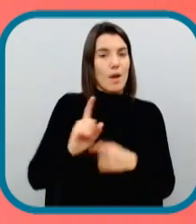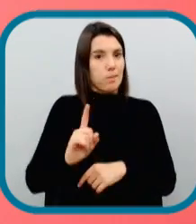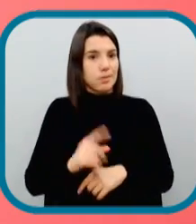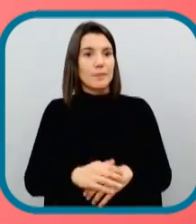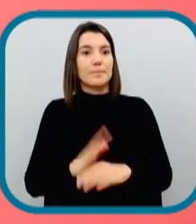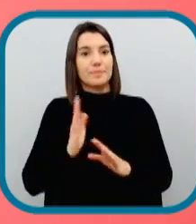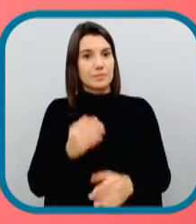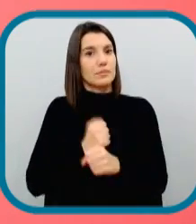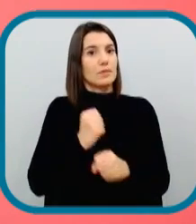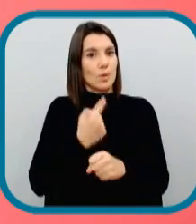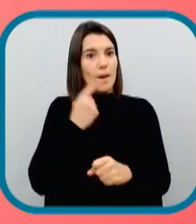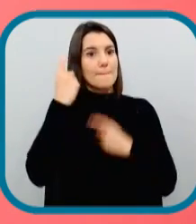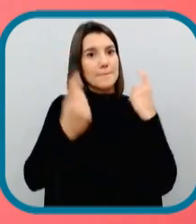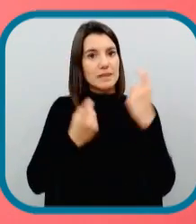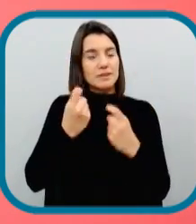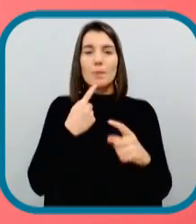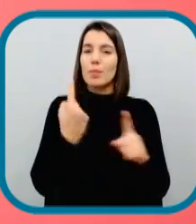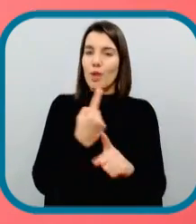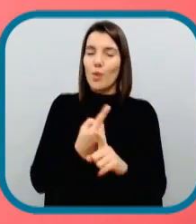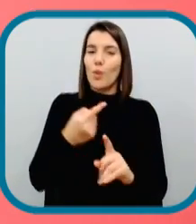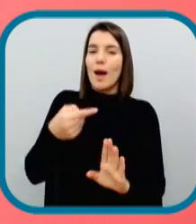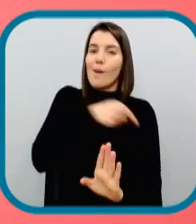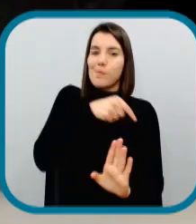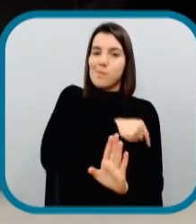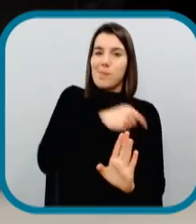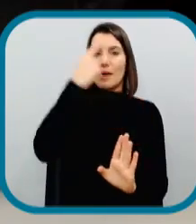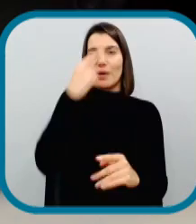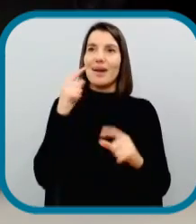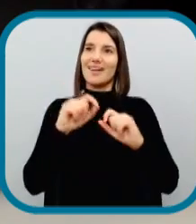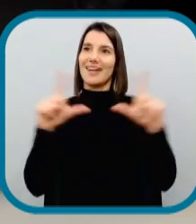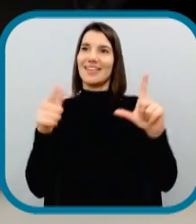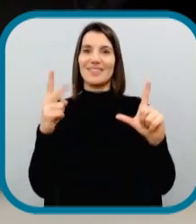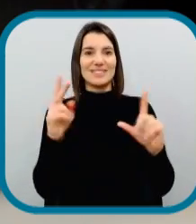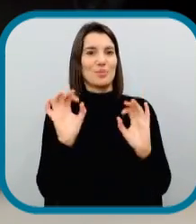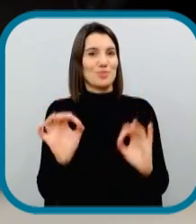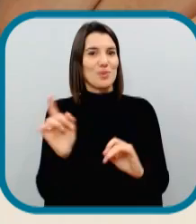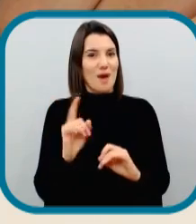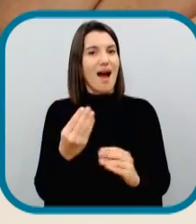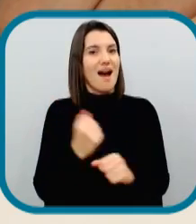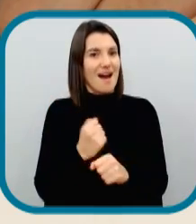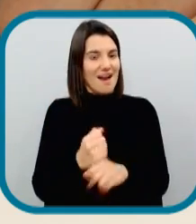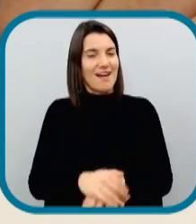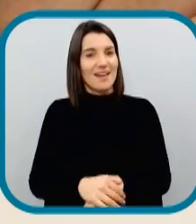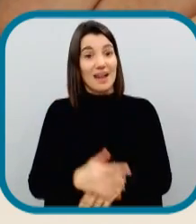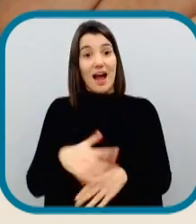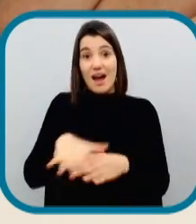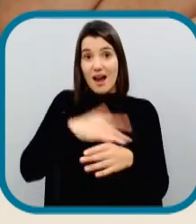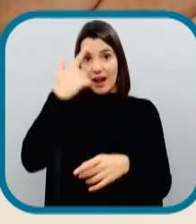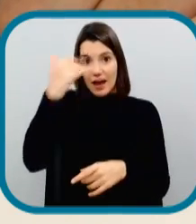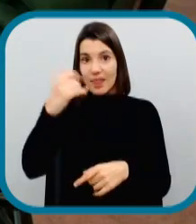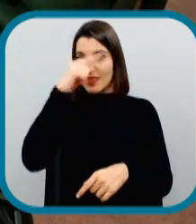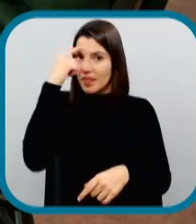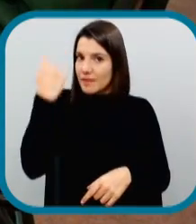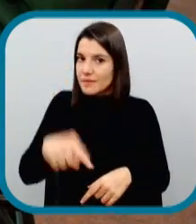é que não se faz. Requer mais trabalho e mais pensamento e tem muito mais coisas por trás do que só ver um anúncio na televisão. Quando se trabalha na criatividade